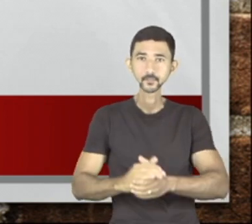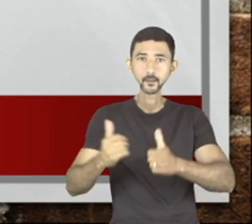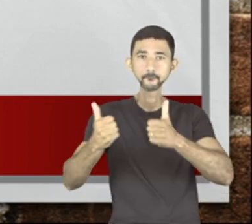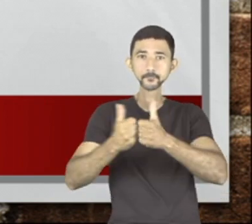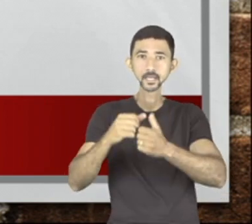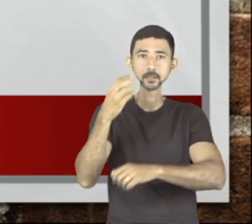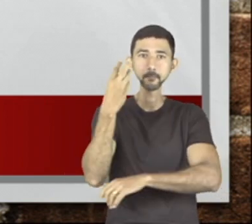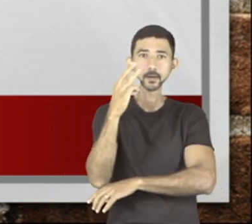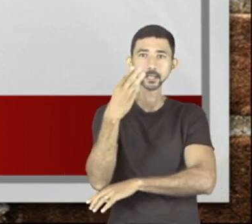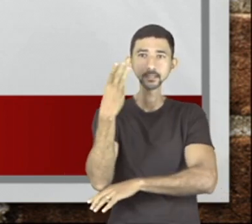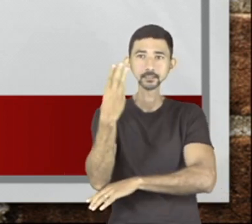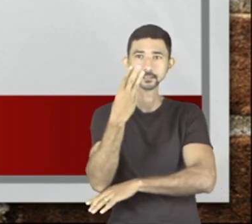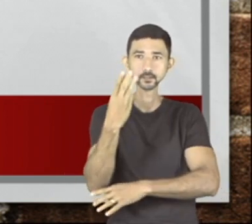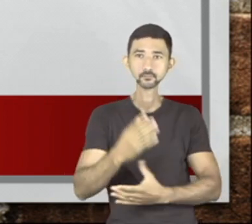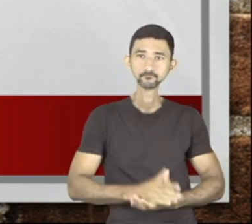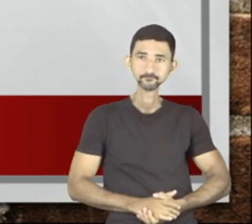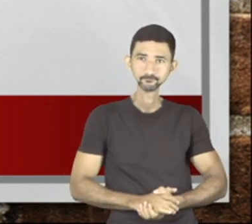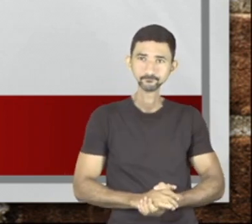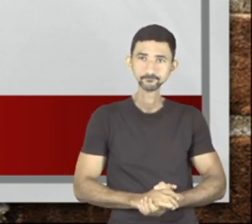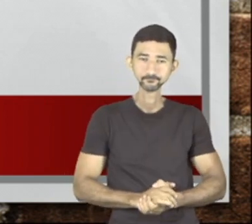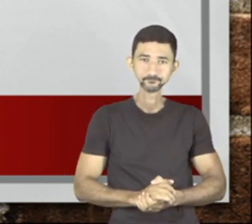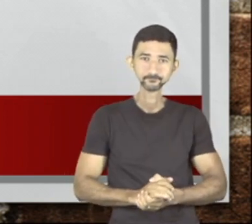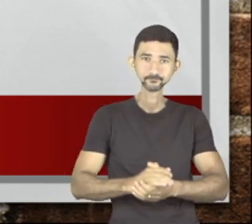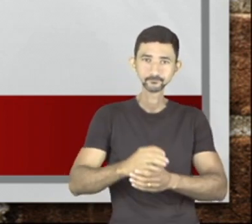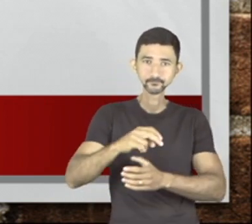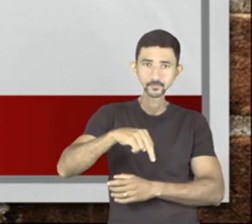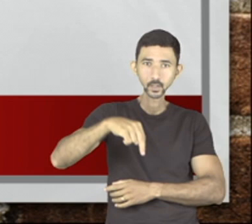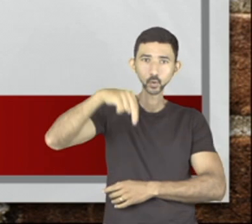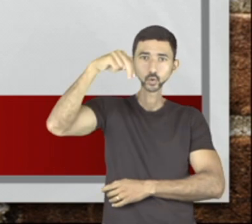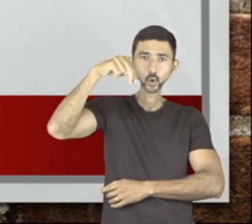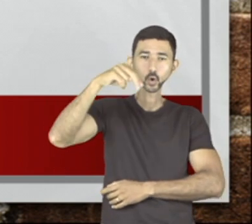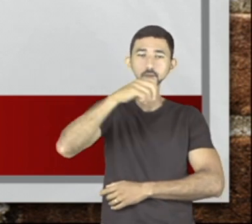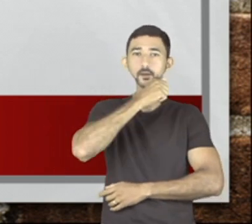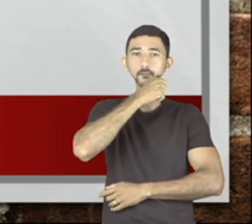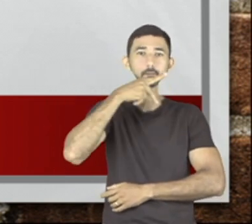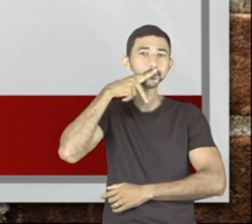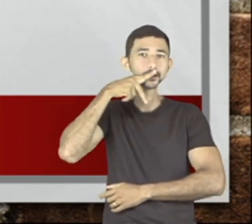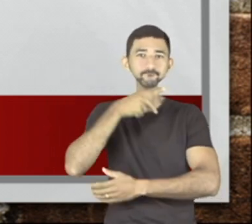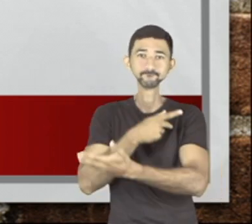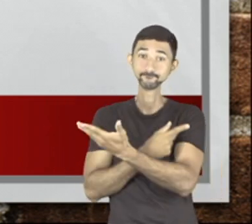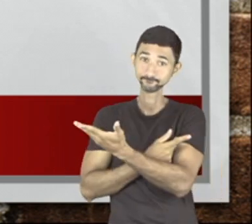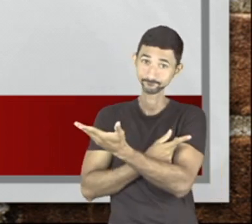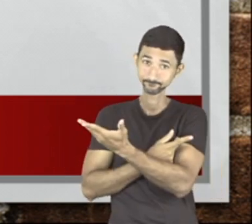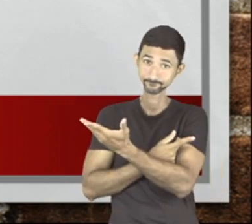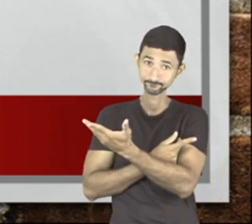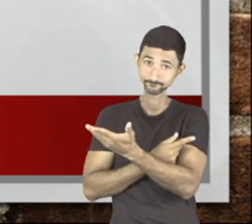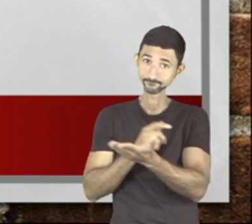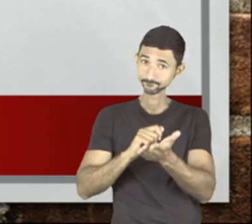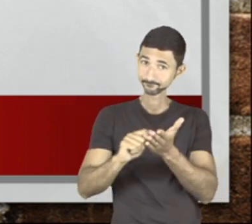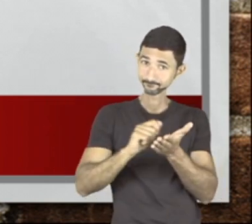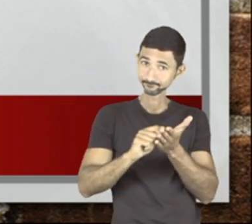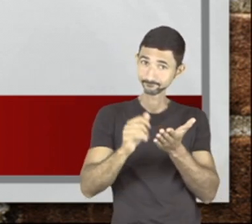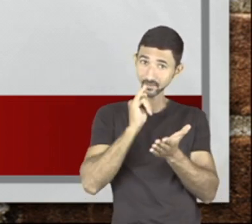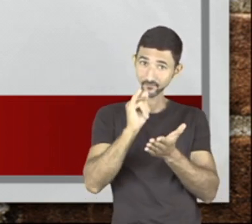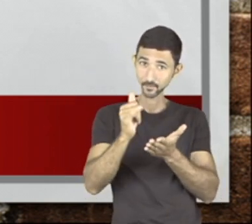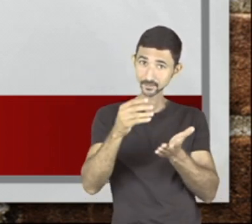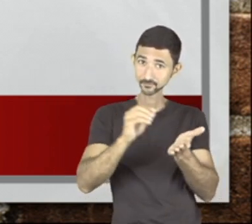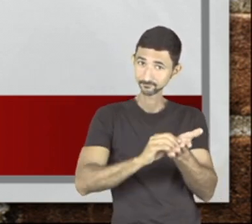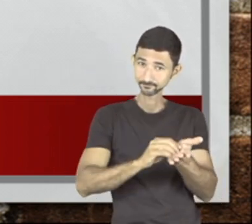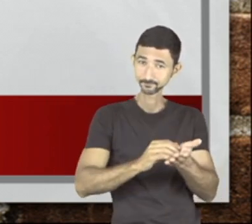Maranhão. E ao norte, com o nosso vizinho Amapá. Ok? Anotou aí as